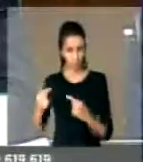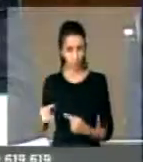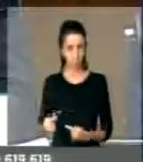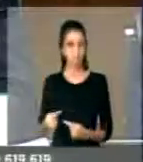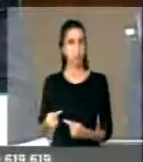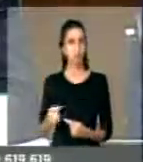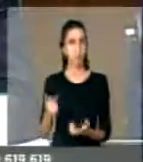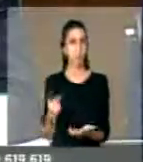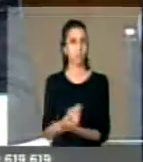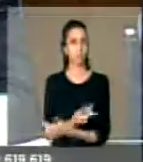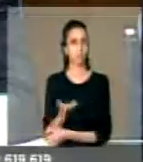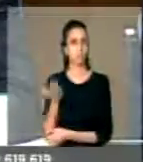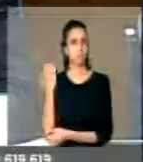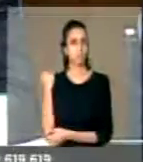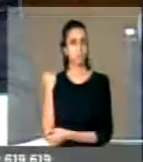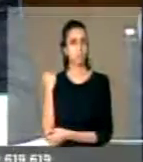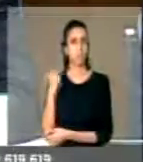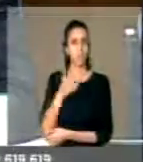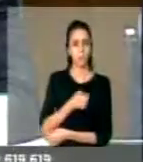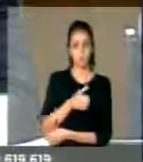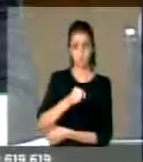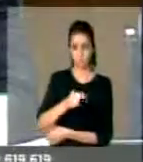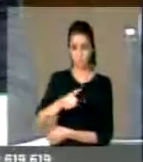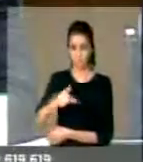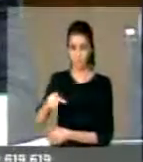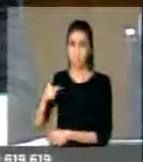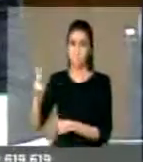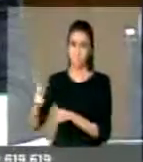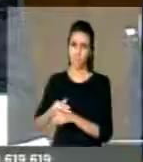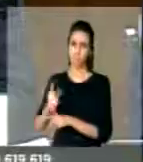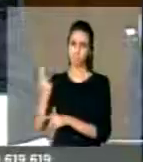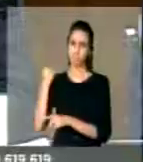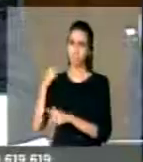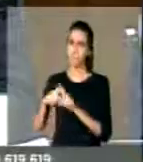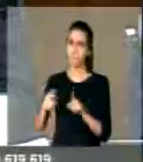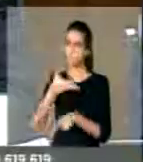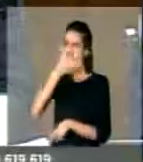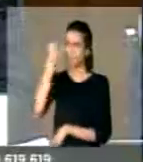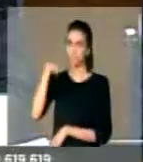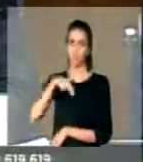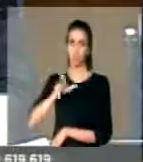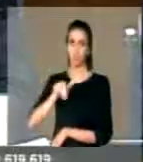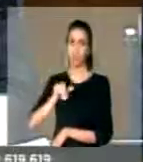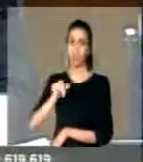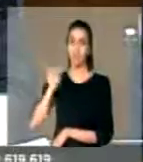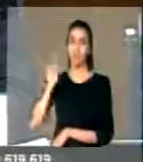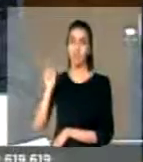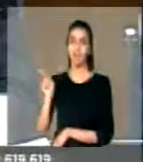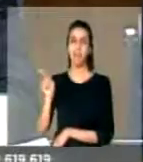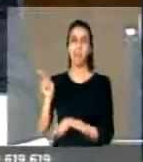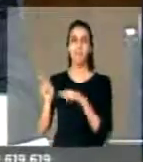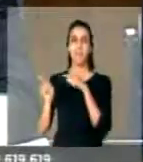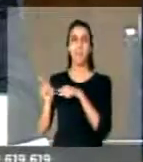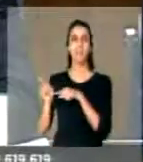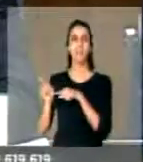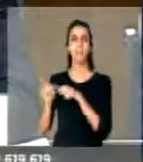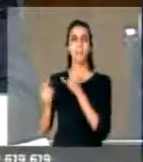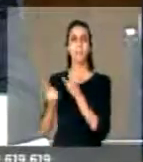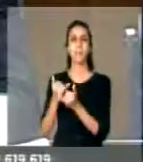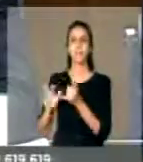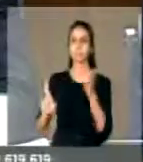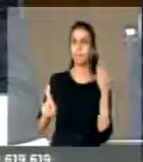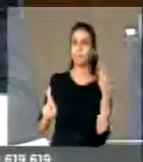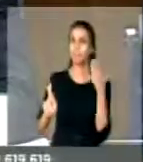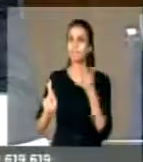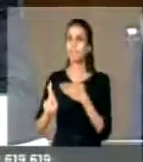vanguarda, ainda que derrotado em 1817, mas nunca esquecido, transformou-se em fio condutor das